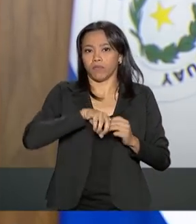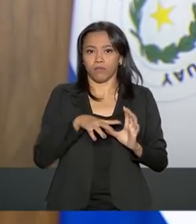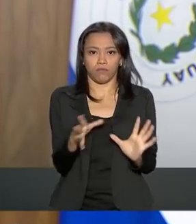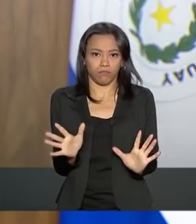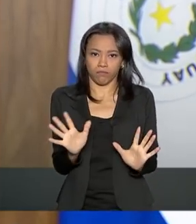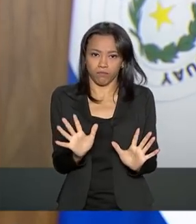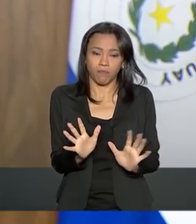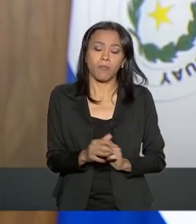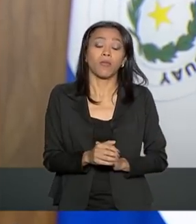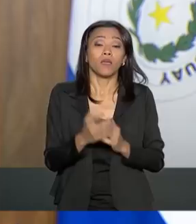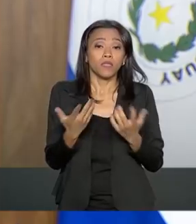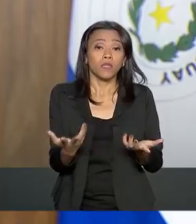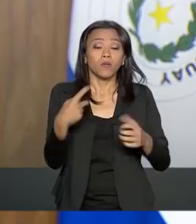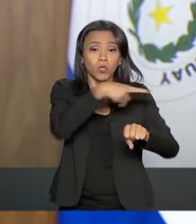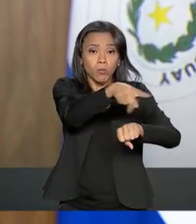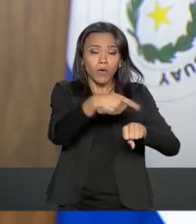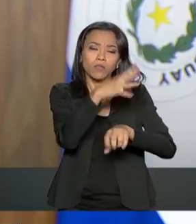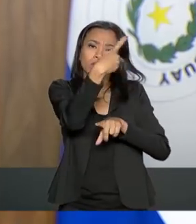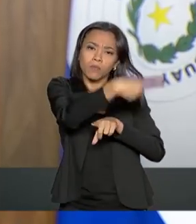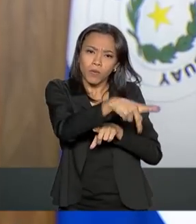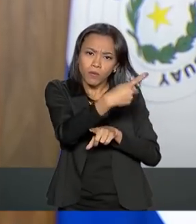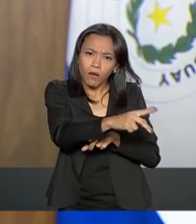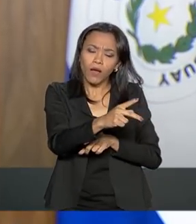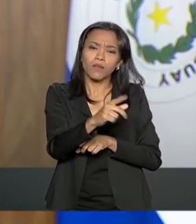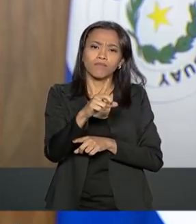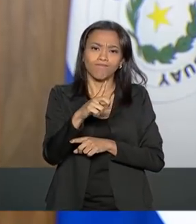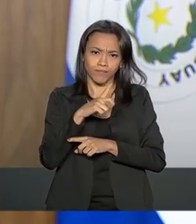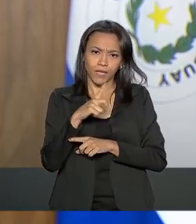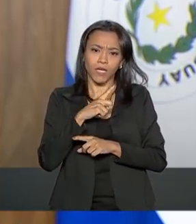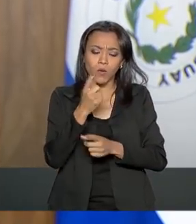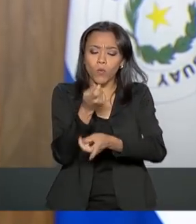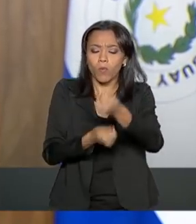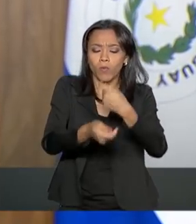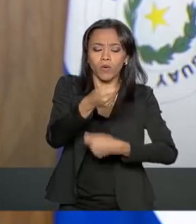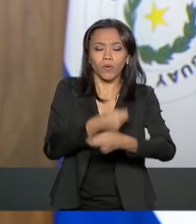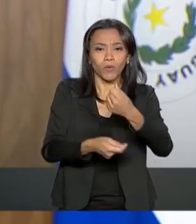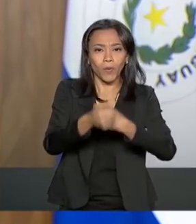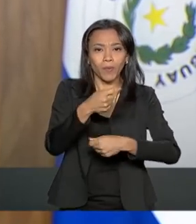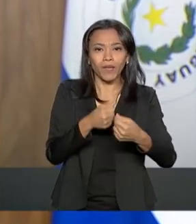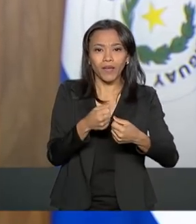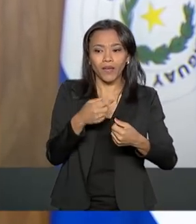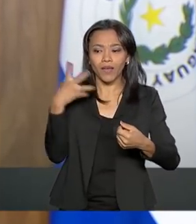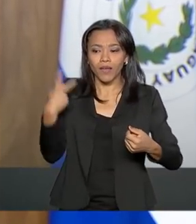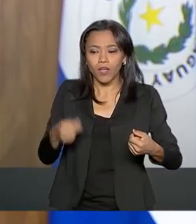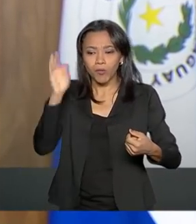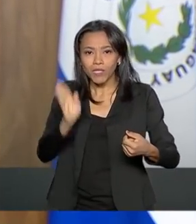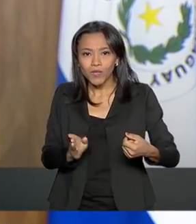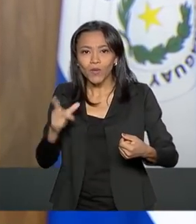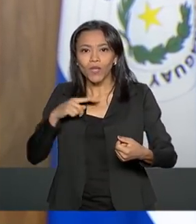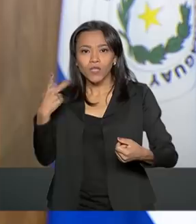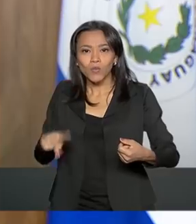E o Paraguai conta com uma economia que se complementa com a economia brasileira.